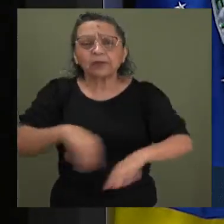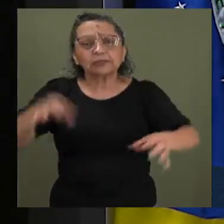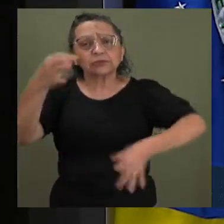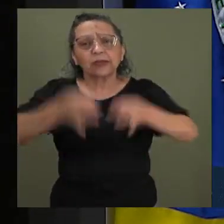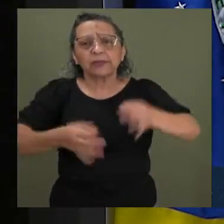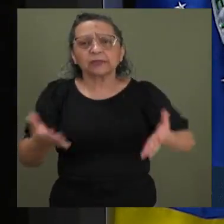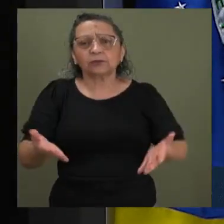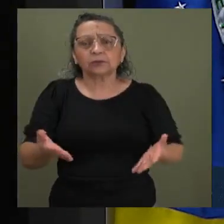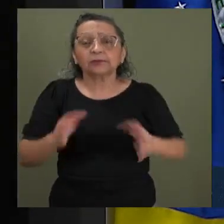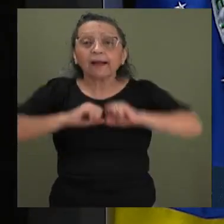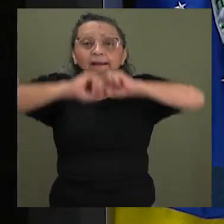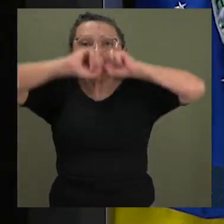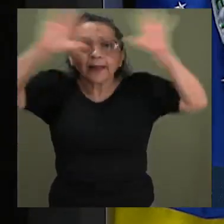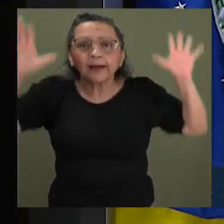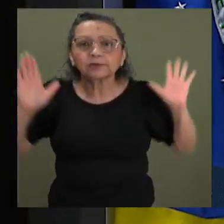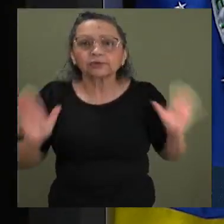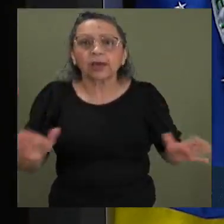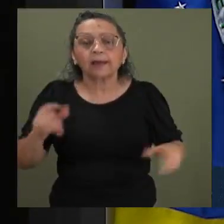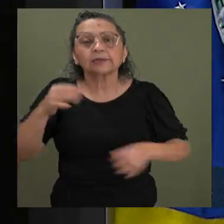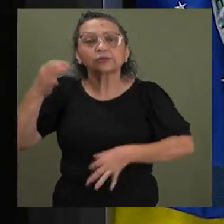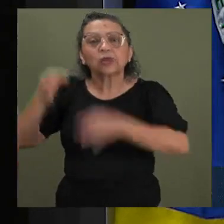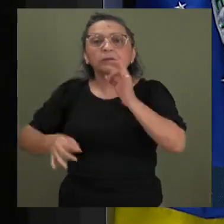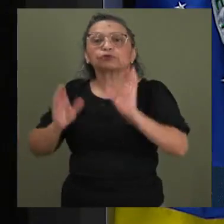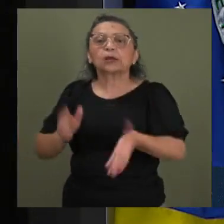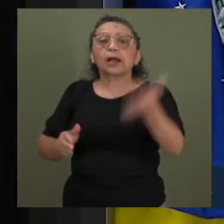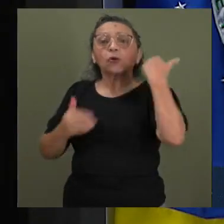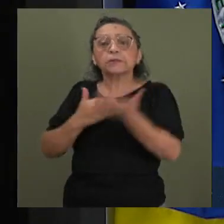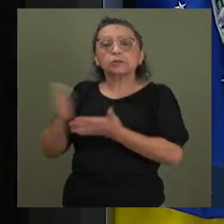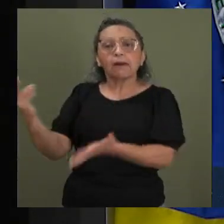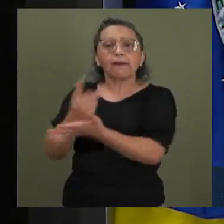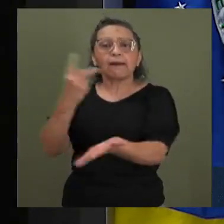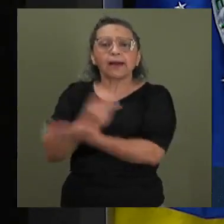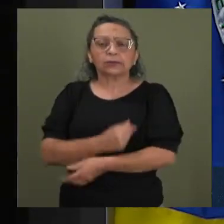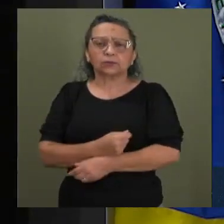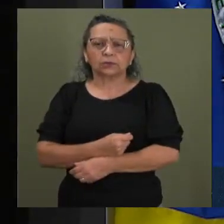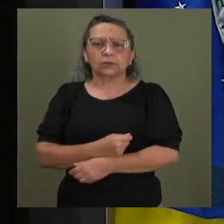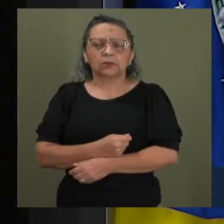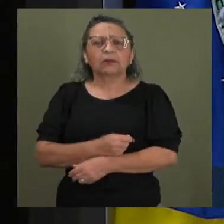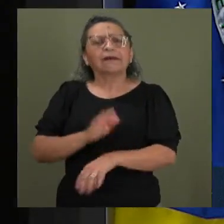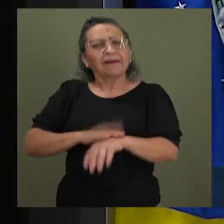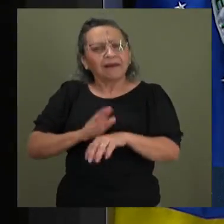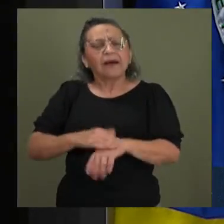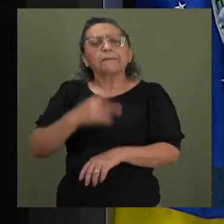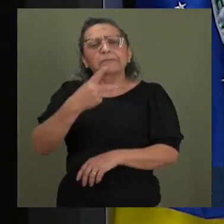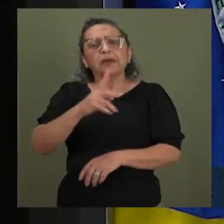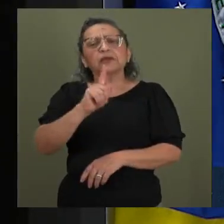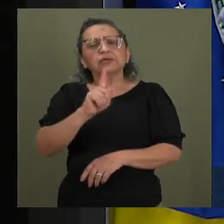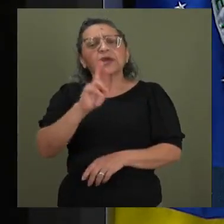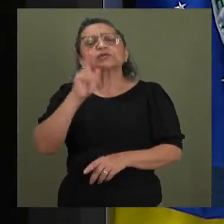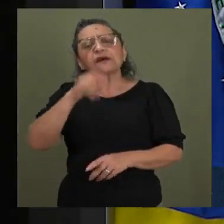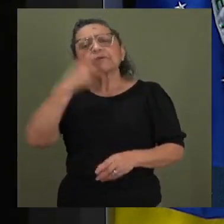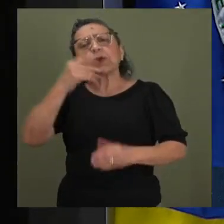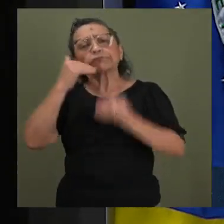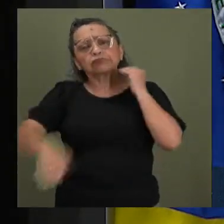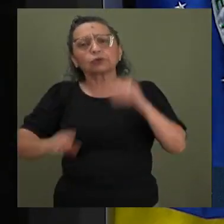julgamento. Está claro, esse julgamento já começou errado. A própria PGR disse que é constitucional o artigo